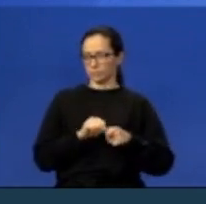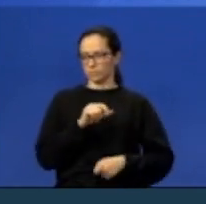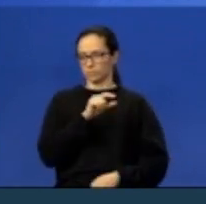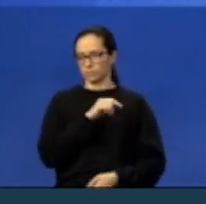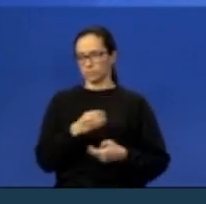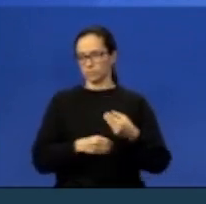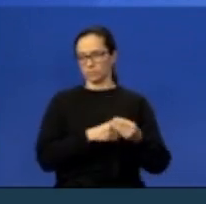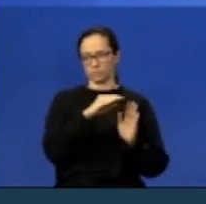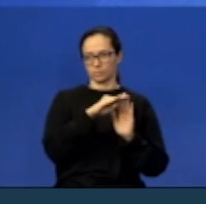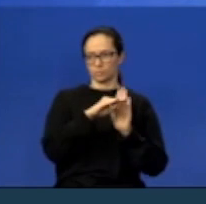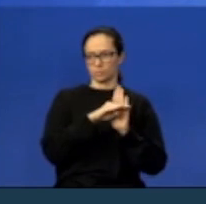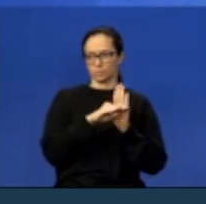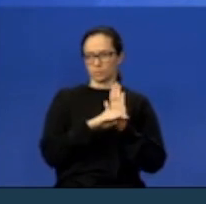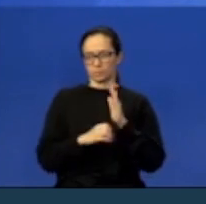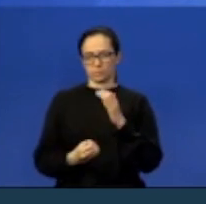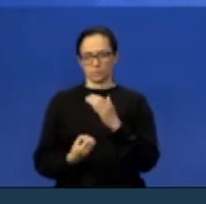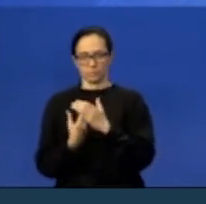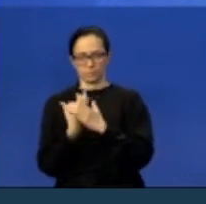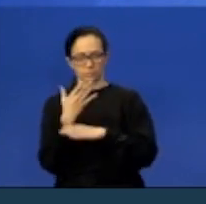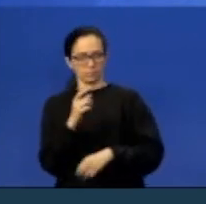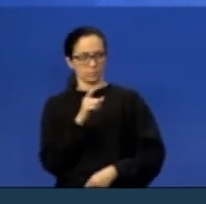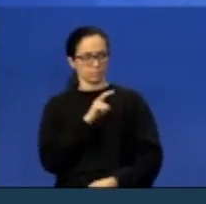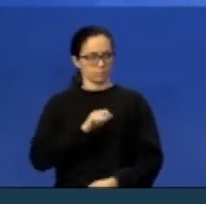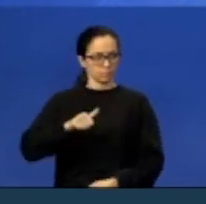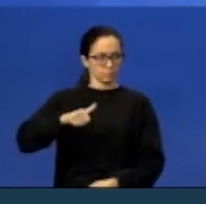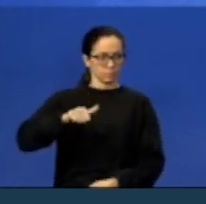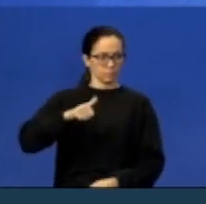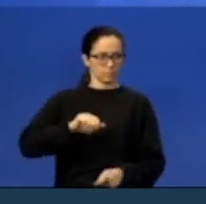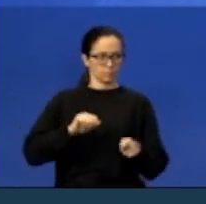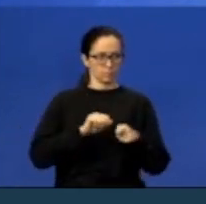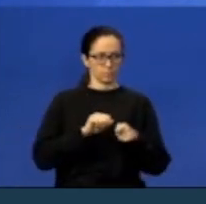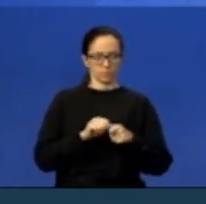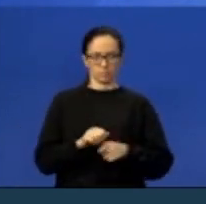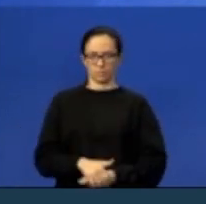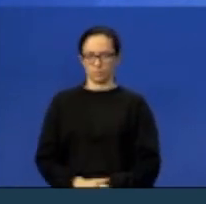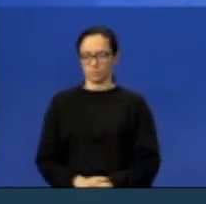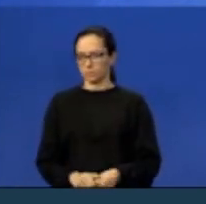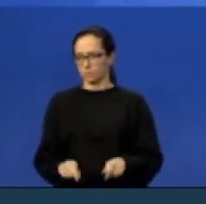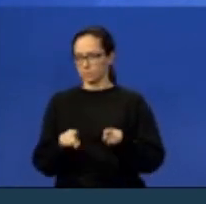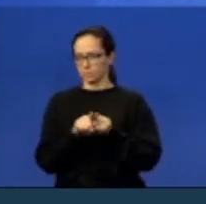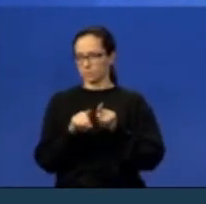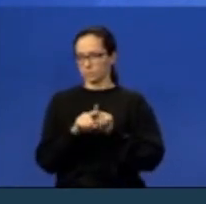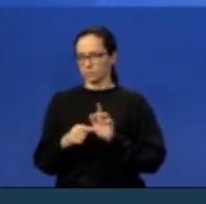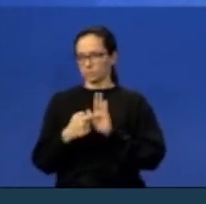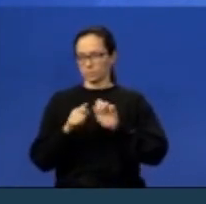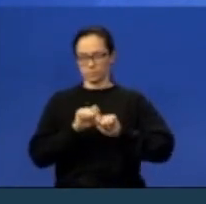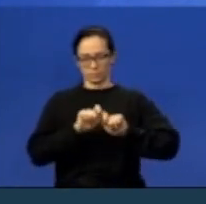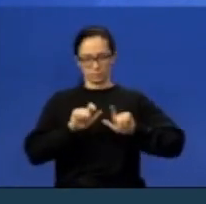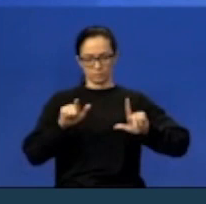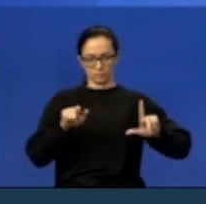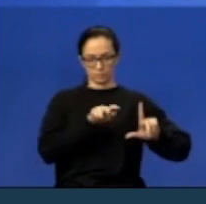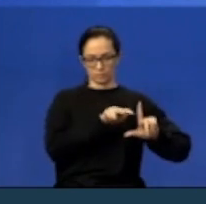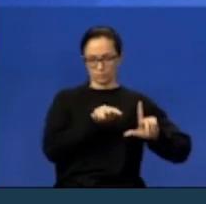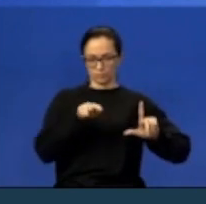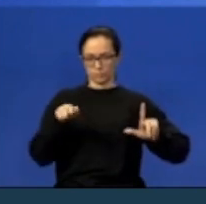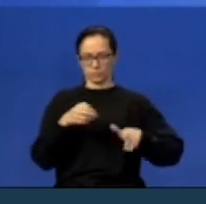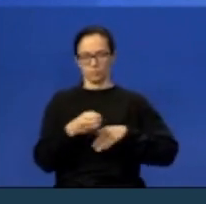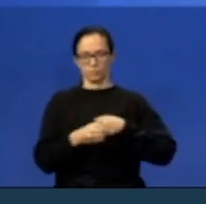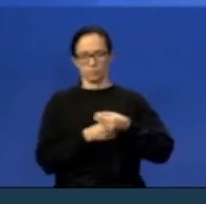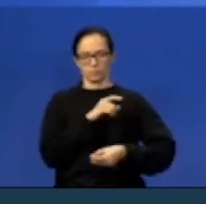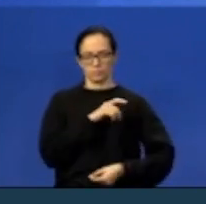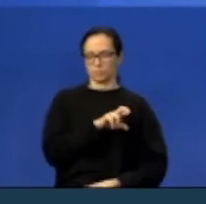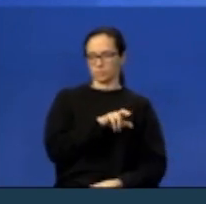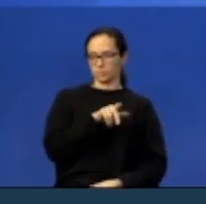das estruturas em avaliação. E na sequência a gente vai ver sobre a ressonância nuclear magnética. Diferentemente